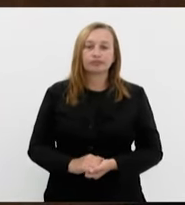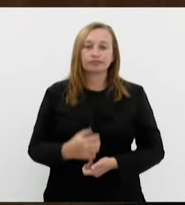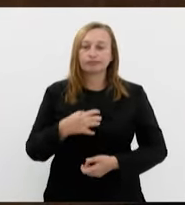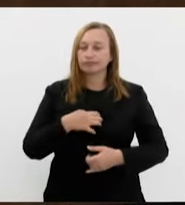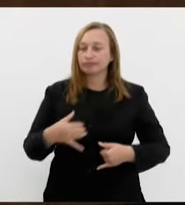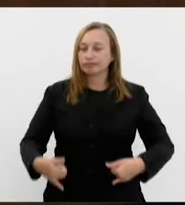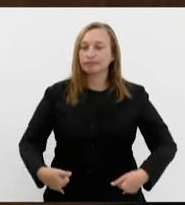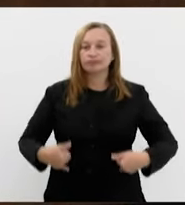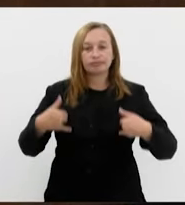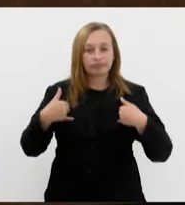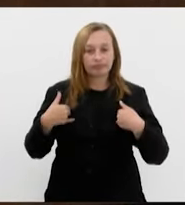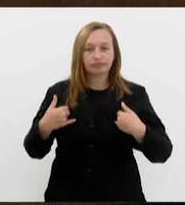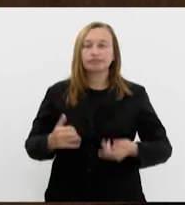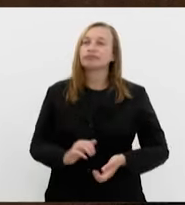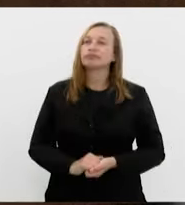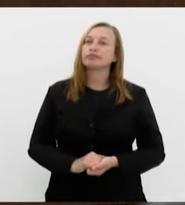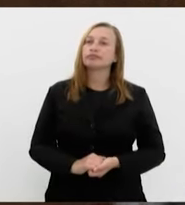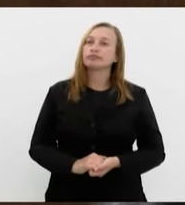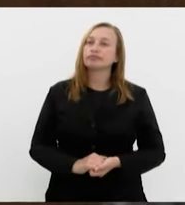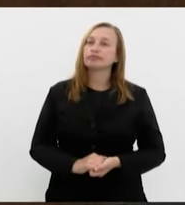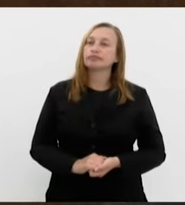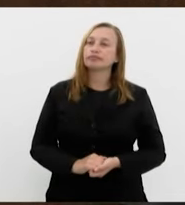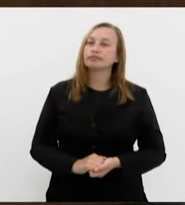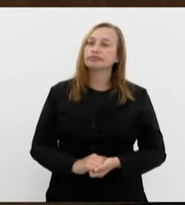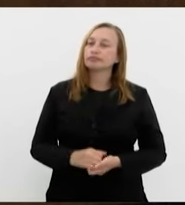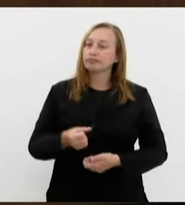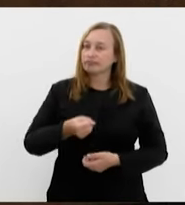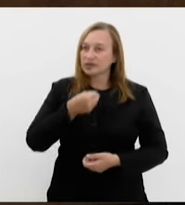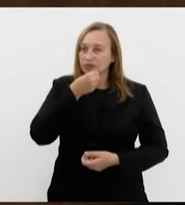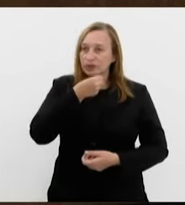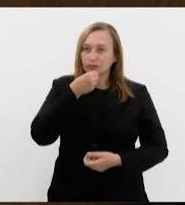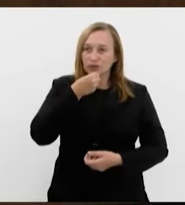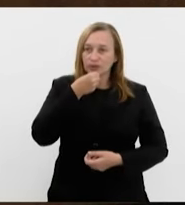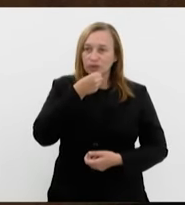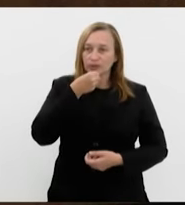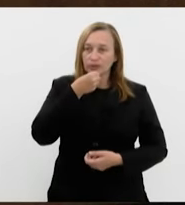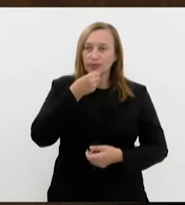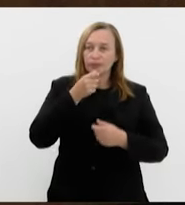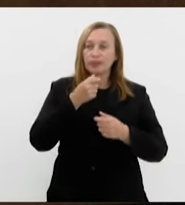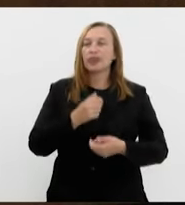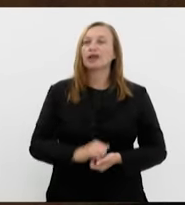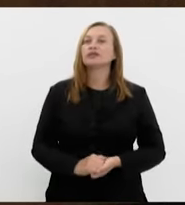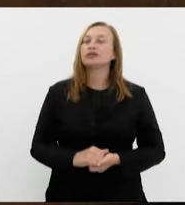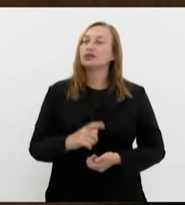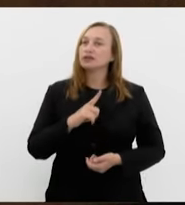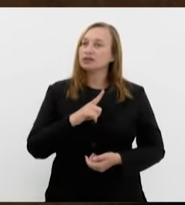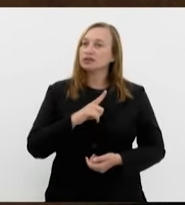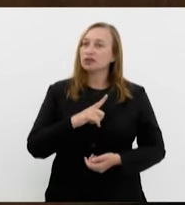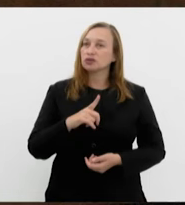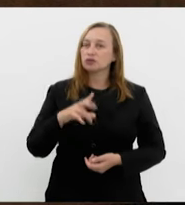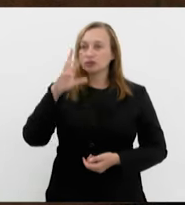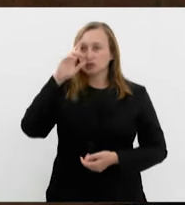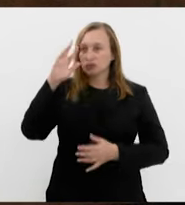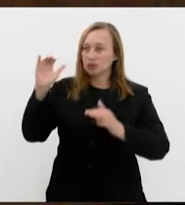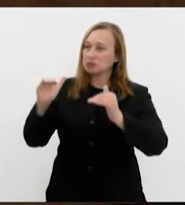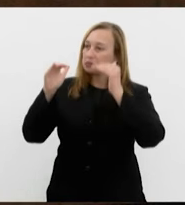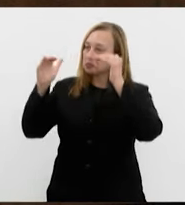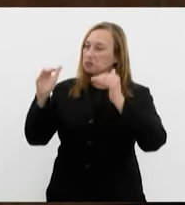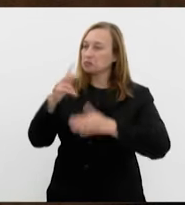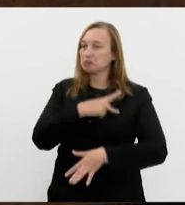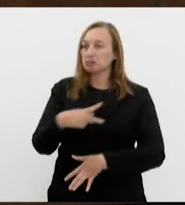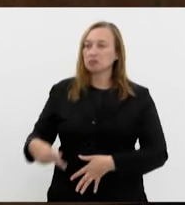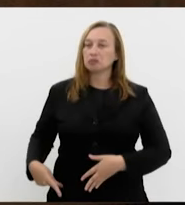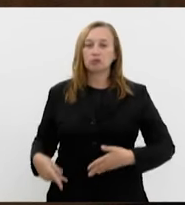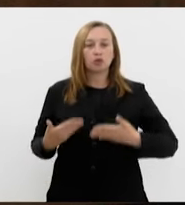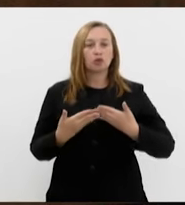honrado assumir esse microfone, tendo Vossa Excelência conduzindo os